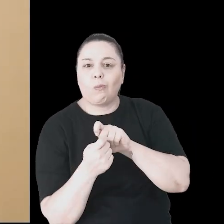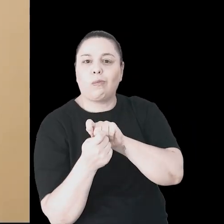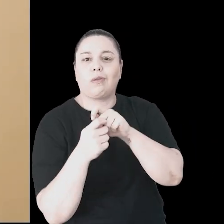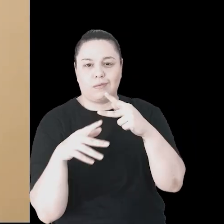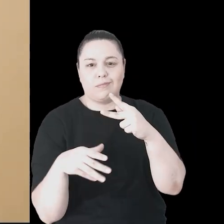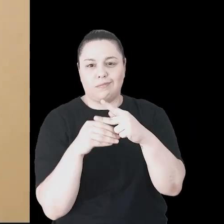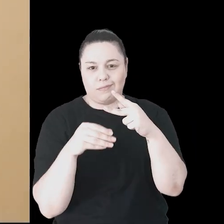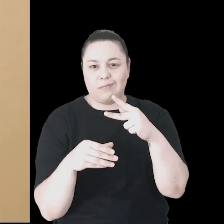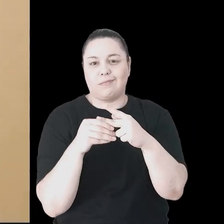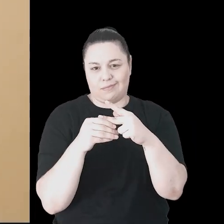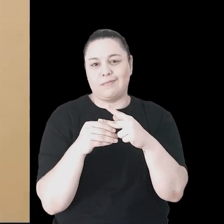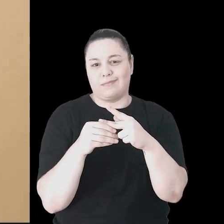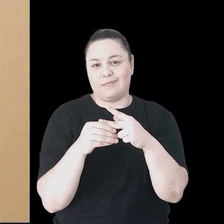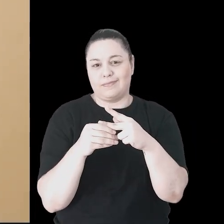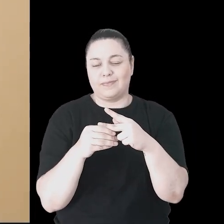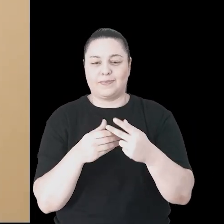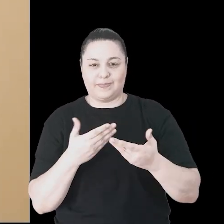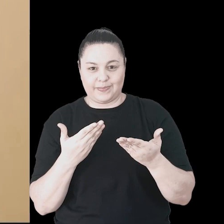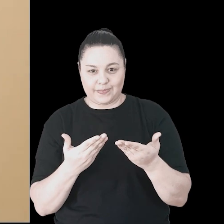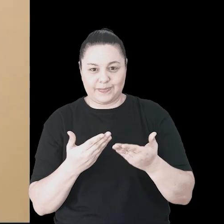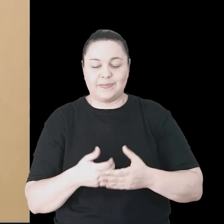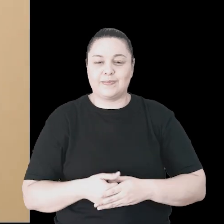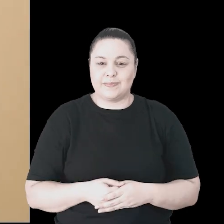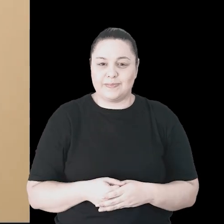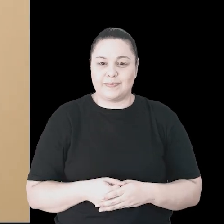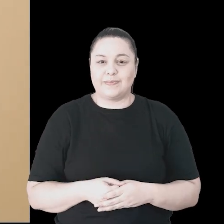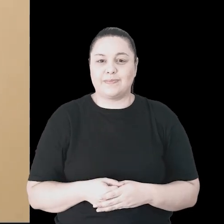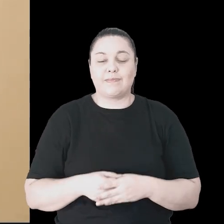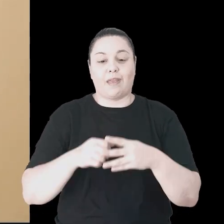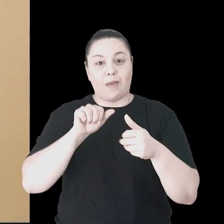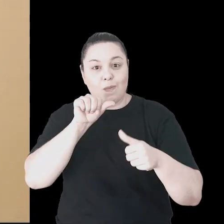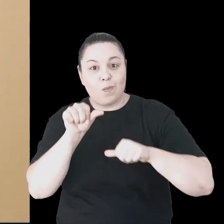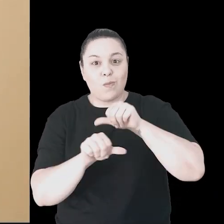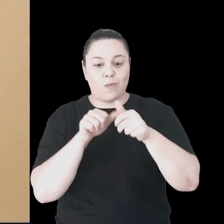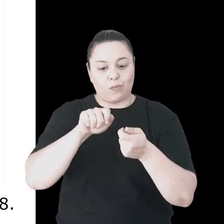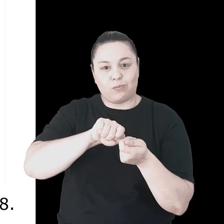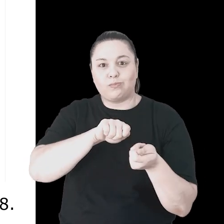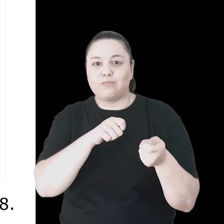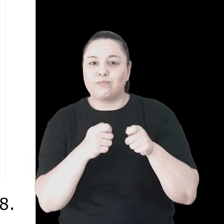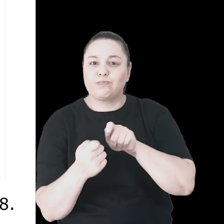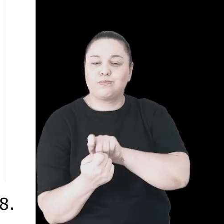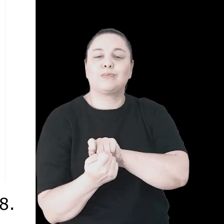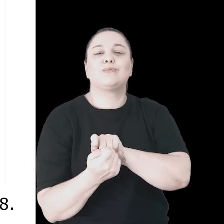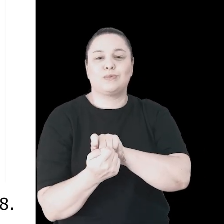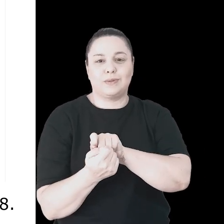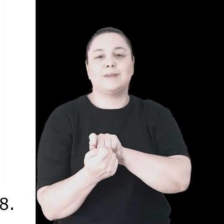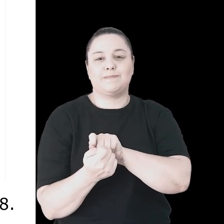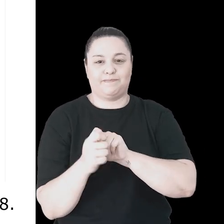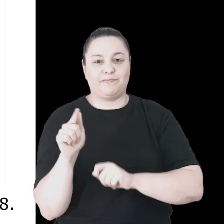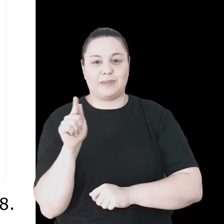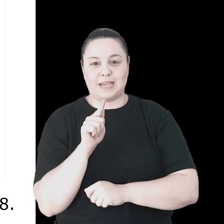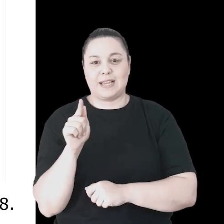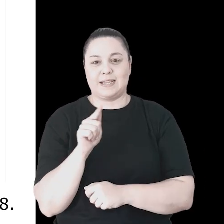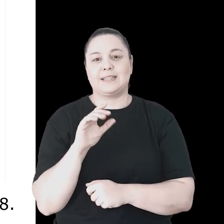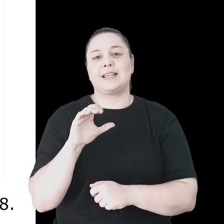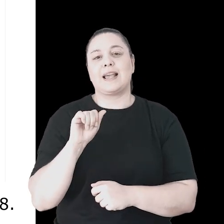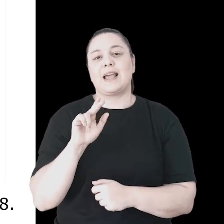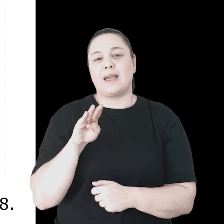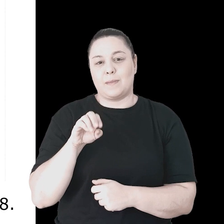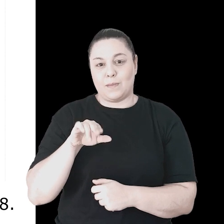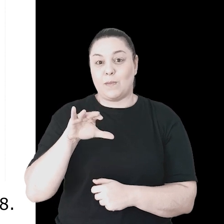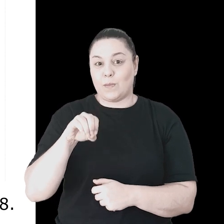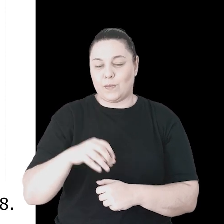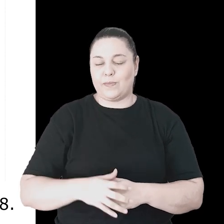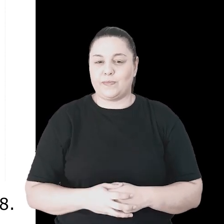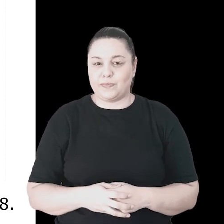e converte o seu grupo prostético, a coelenterazina 2-hidroxiperóxido, em coelenteramida excitada e gás